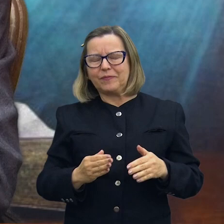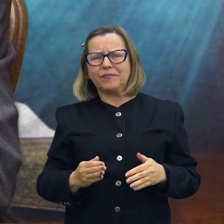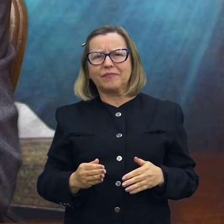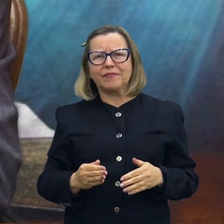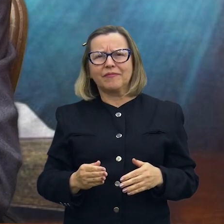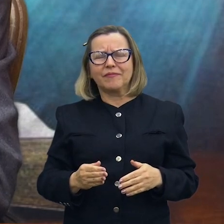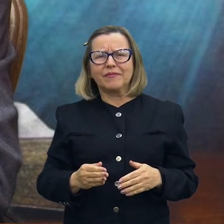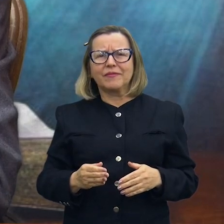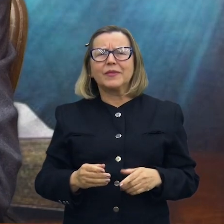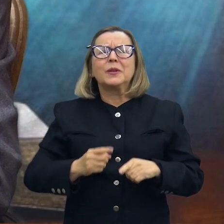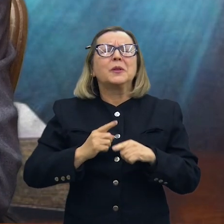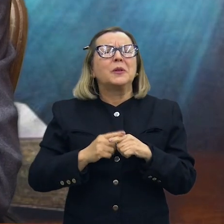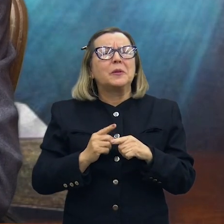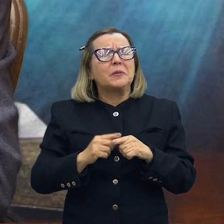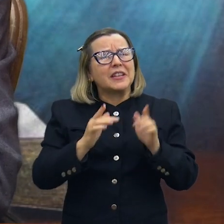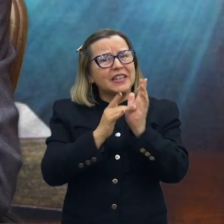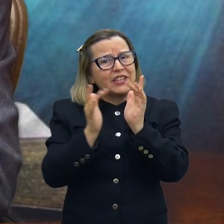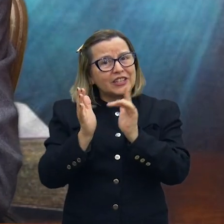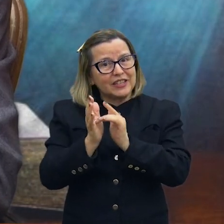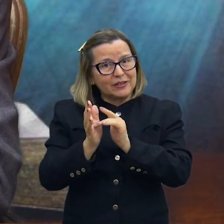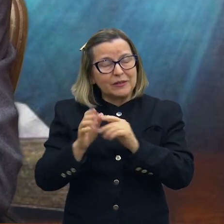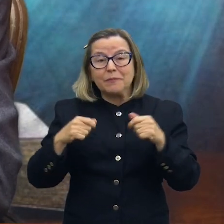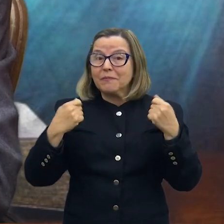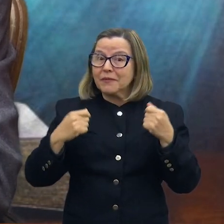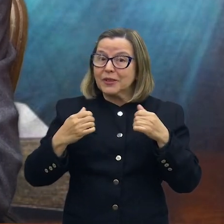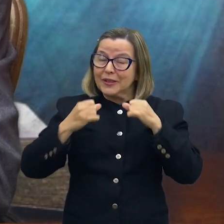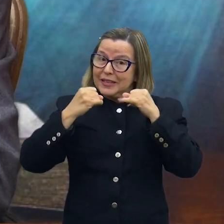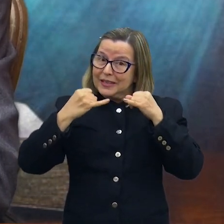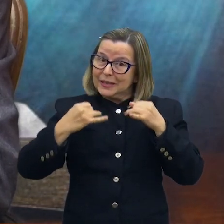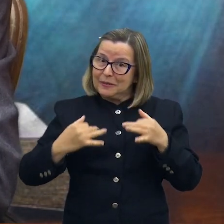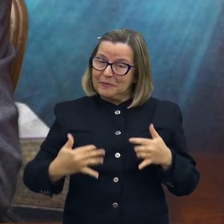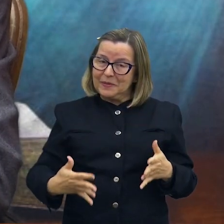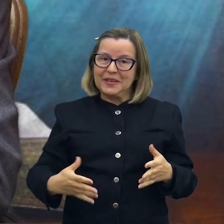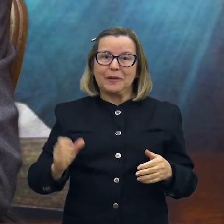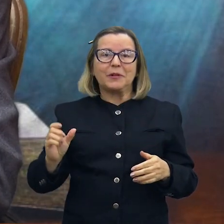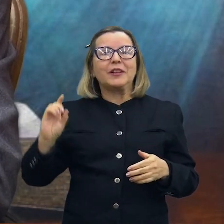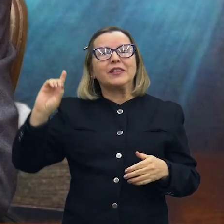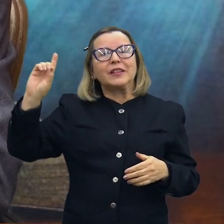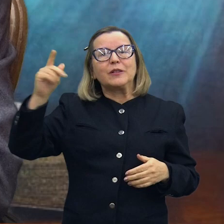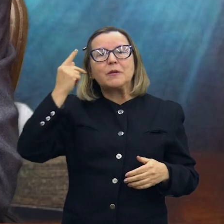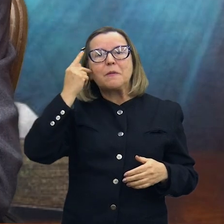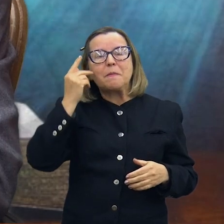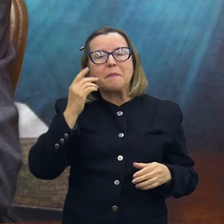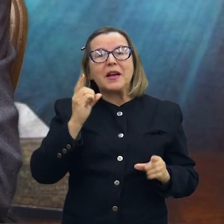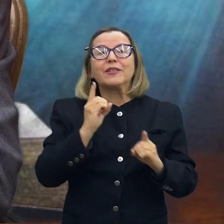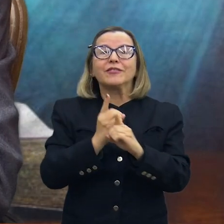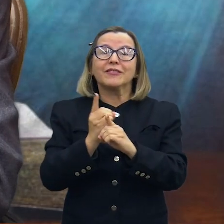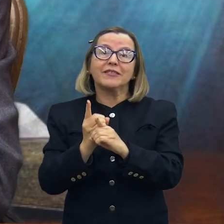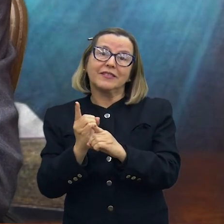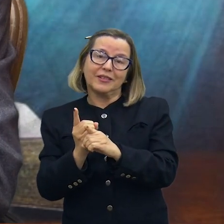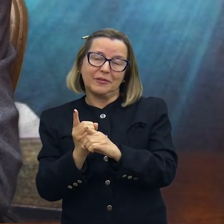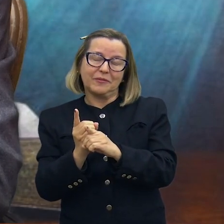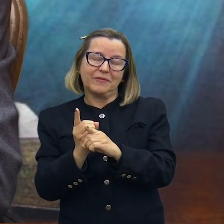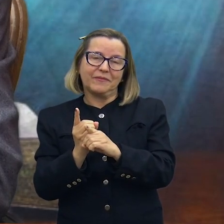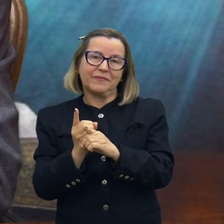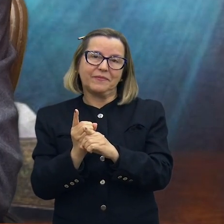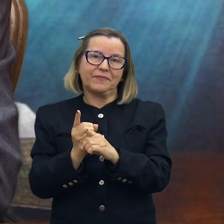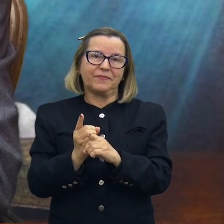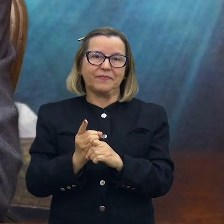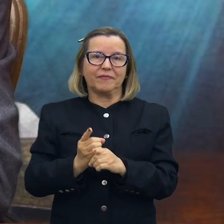que será que Jesus teve que explicar a palavra de Deus aos